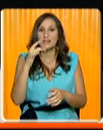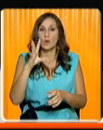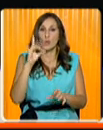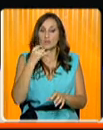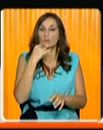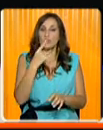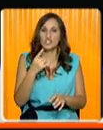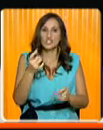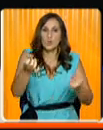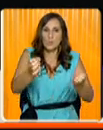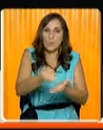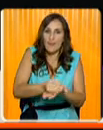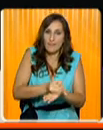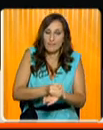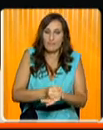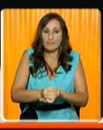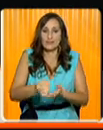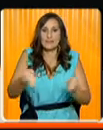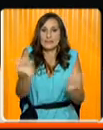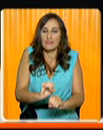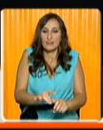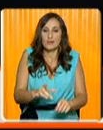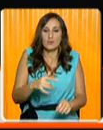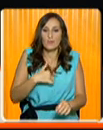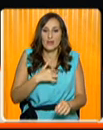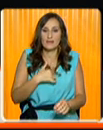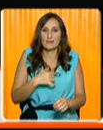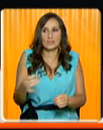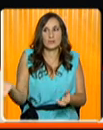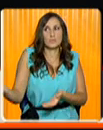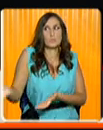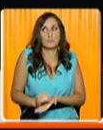nada. Não é igual a não tem nada.